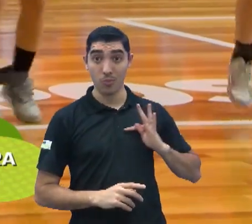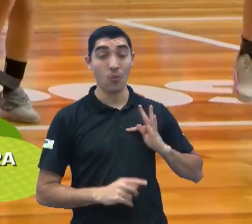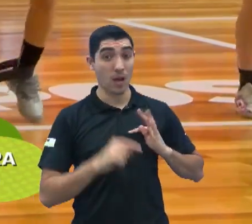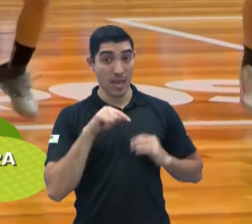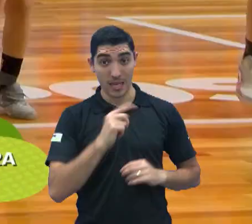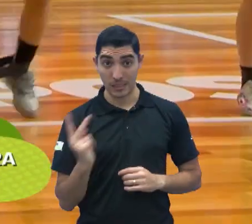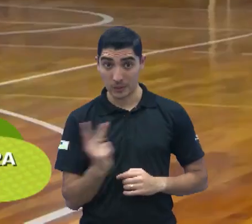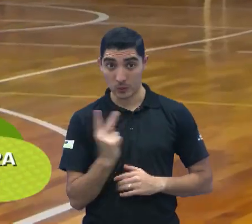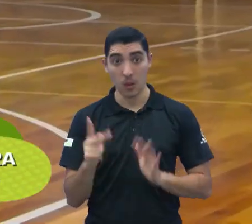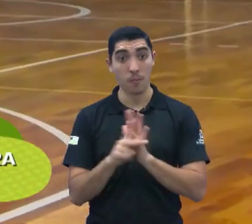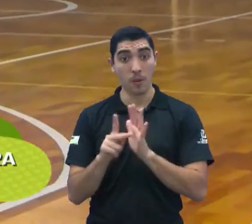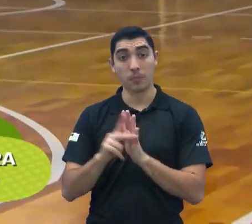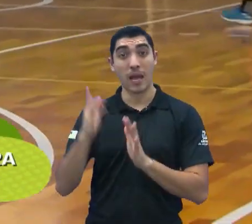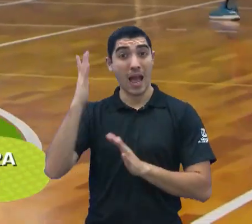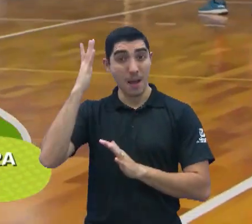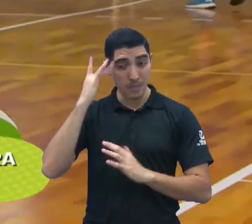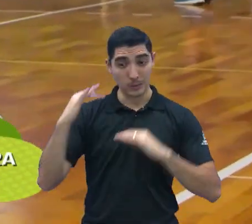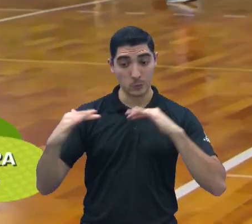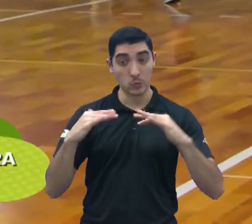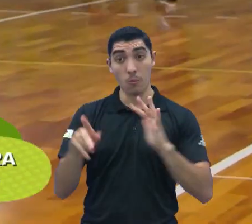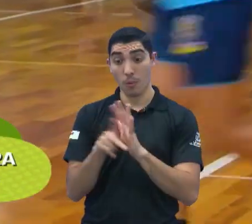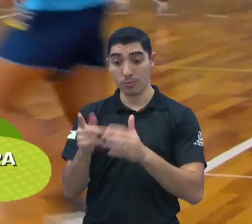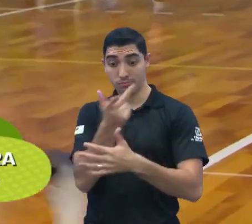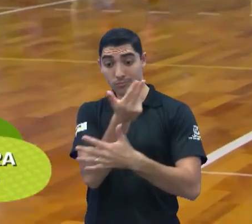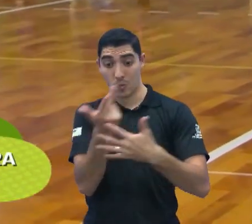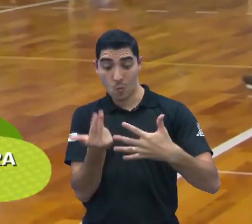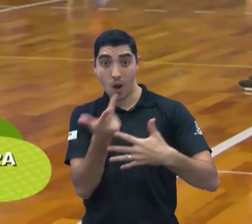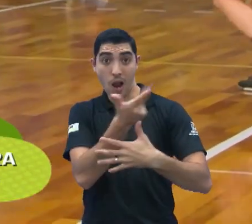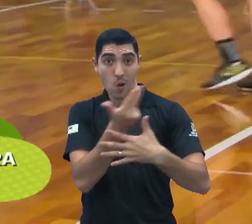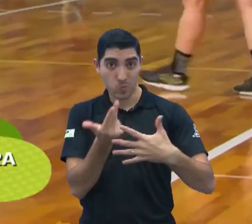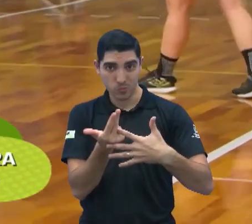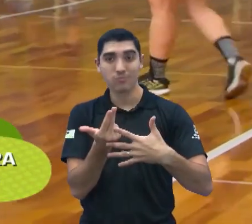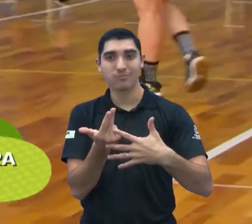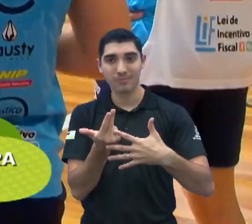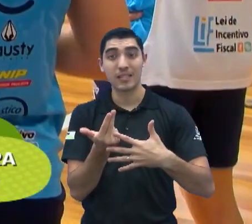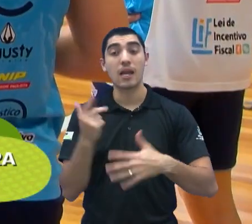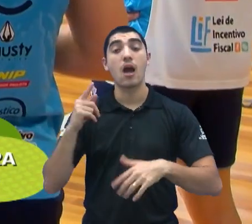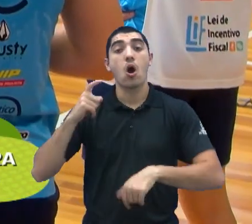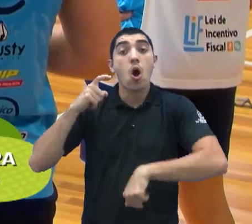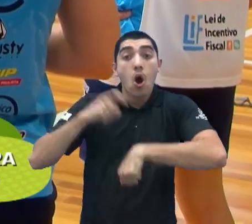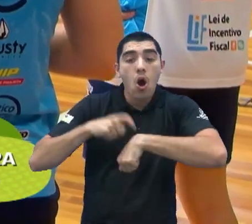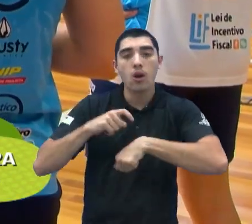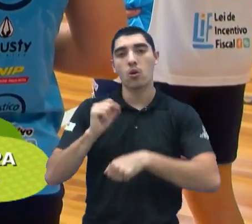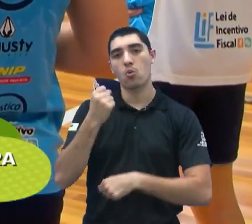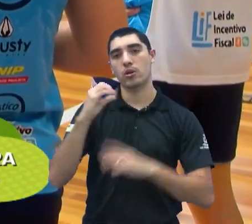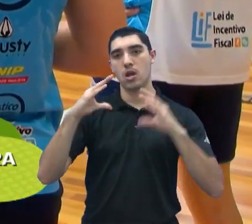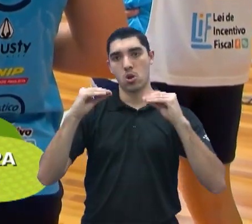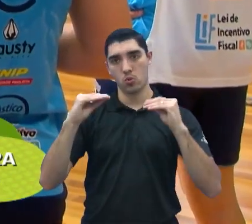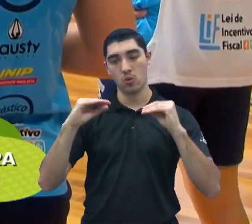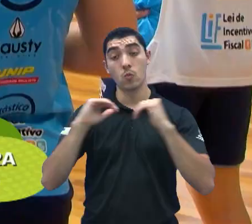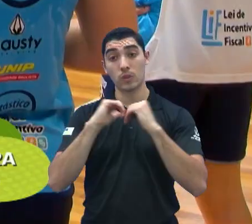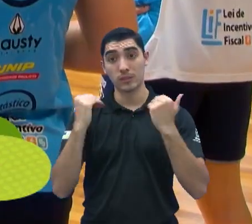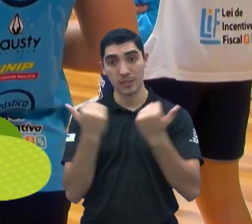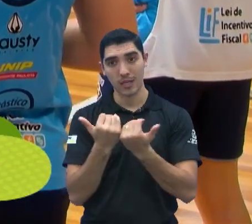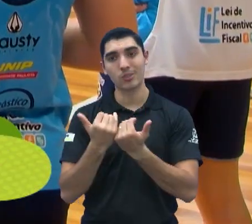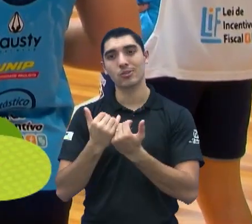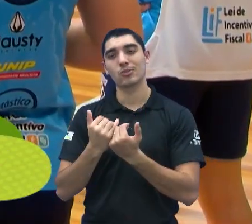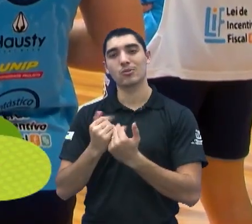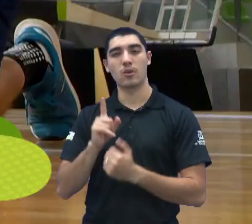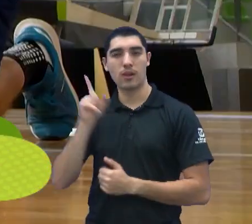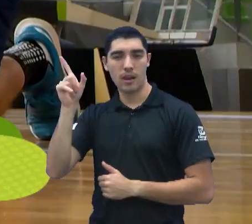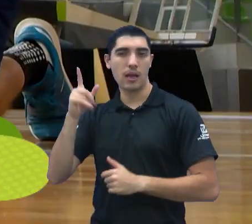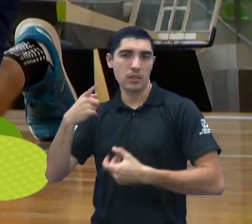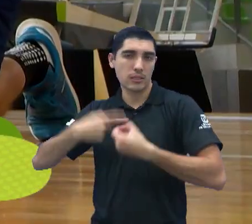15 pontos, ou seja, vale a liderança isolada. A bola rola às 8 da noite no ginásio Zé do Feijão, em Taboão da Serra,